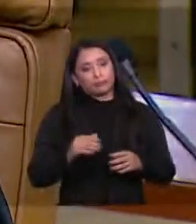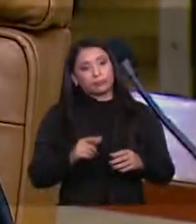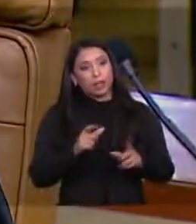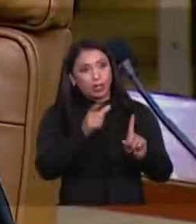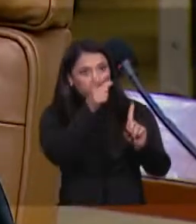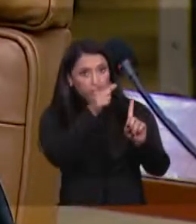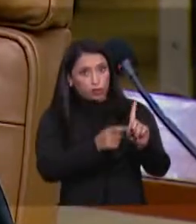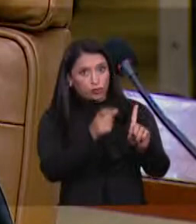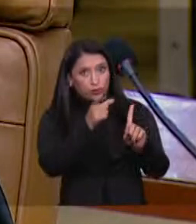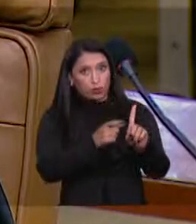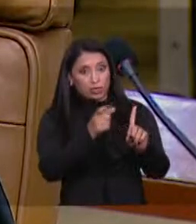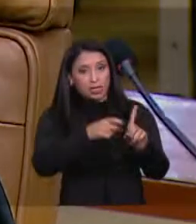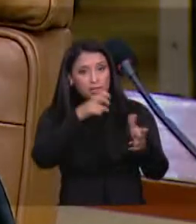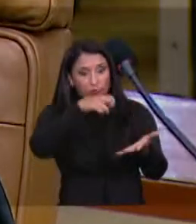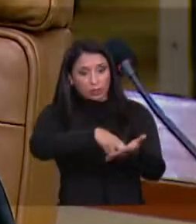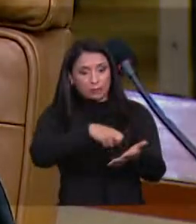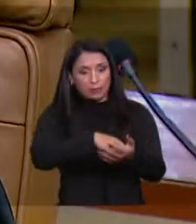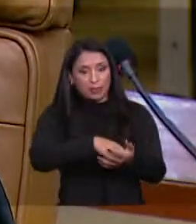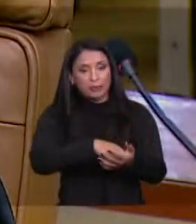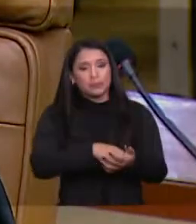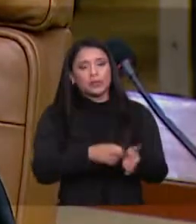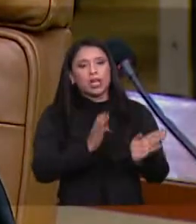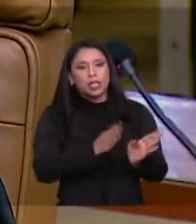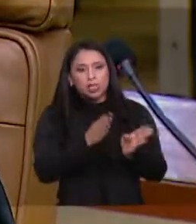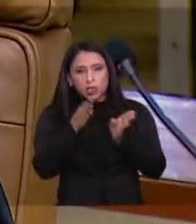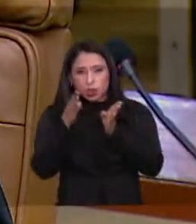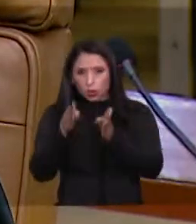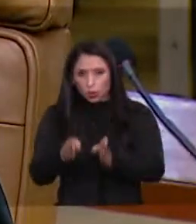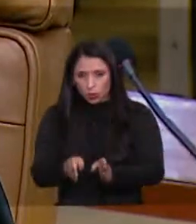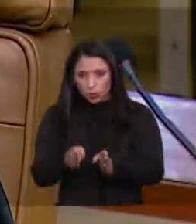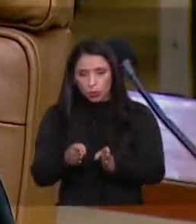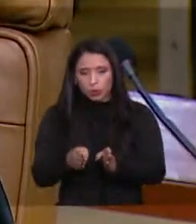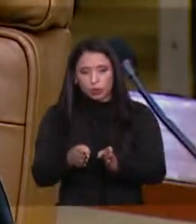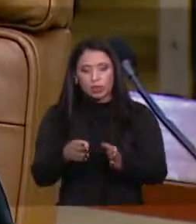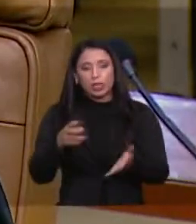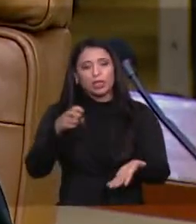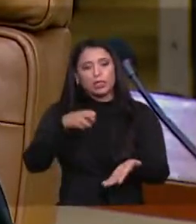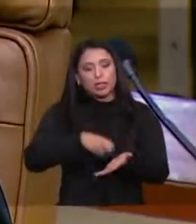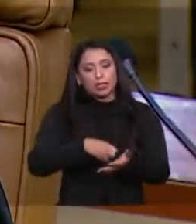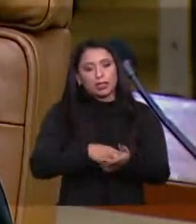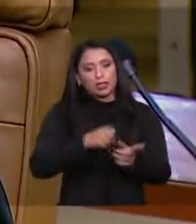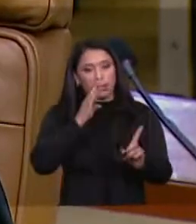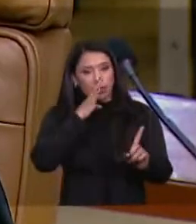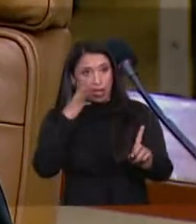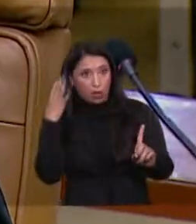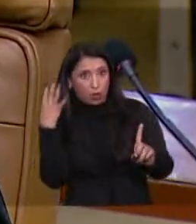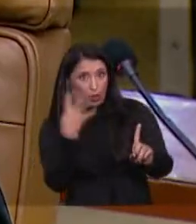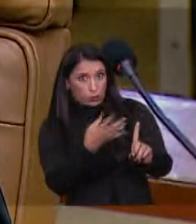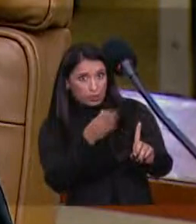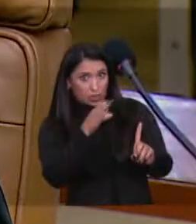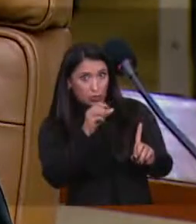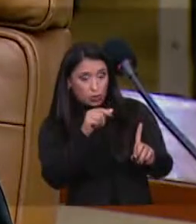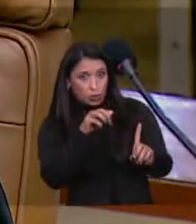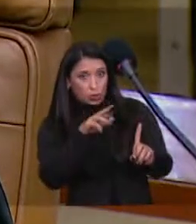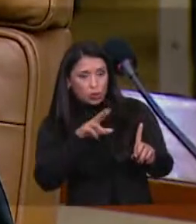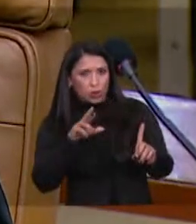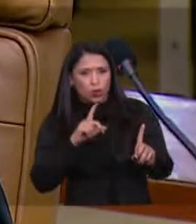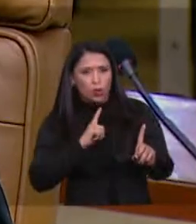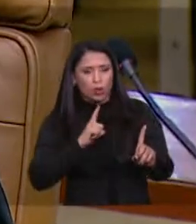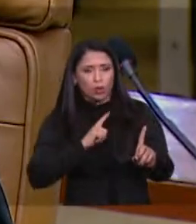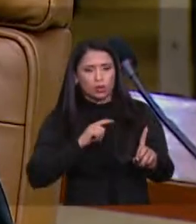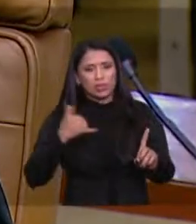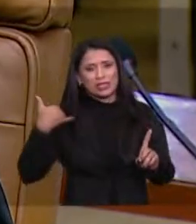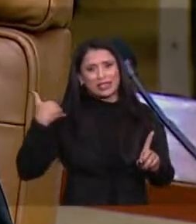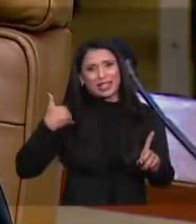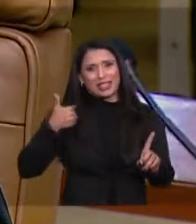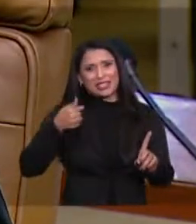individualização da pena na segunda fase tem-se que o acusado conta atualmente com mais de